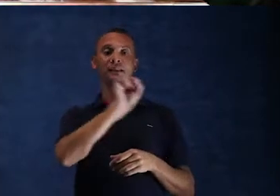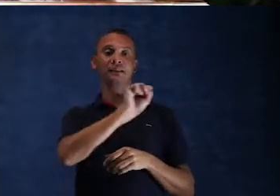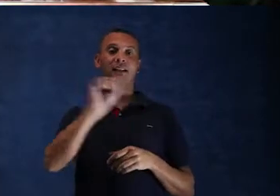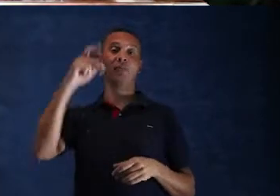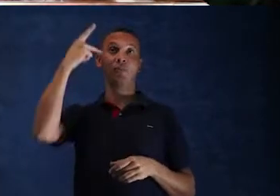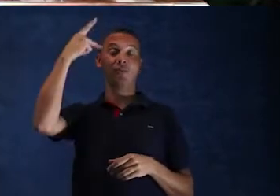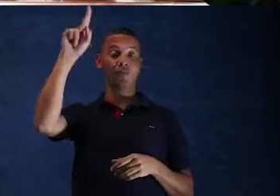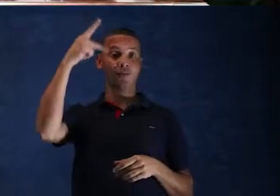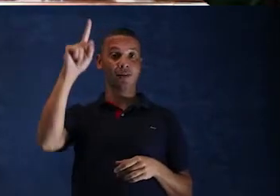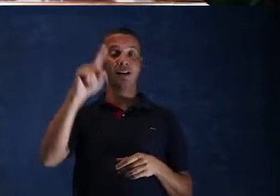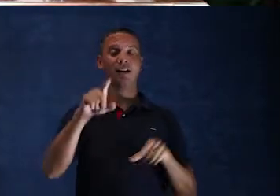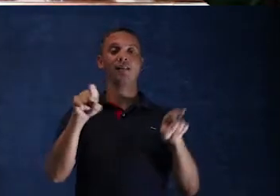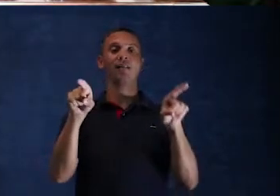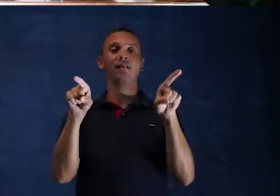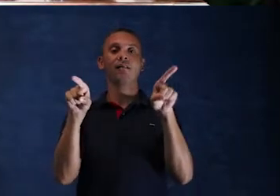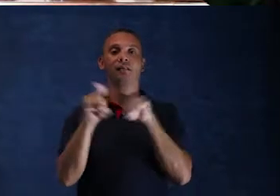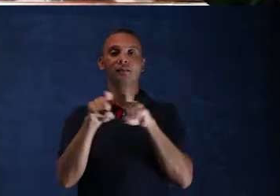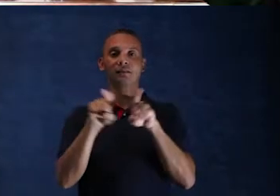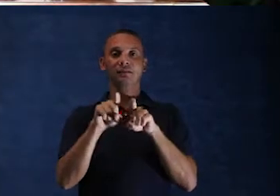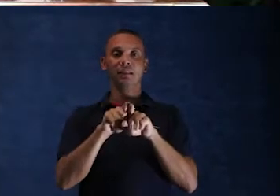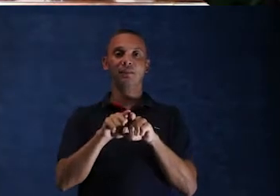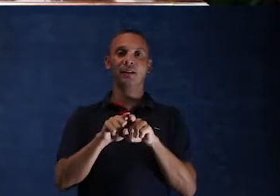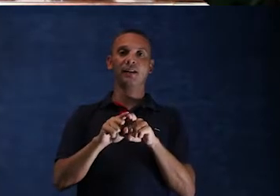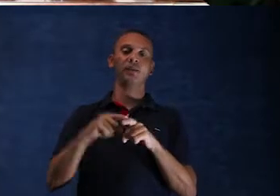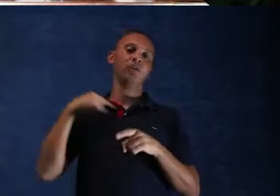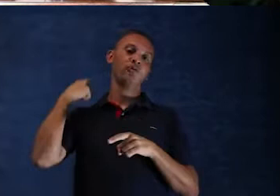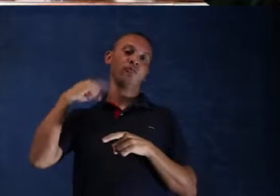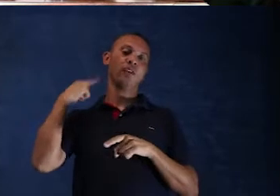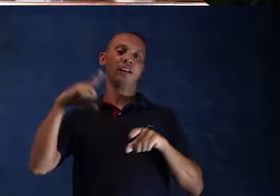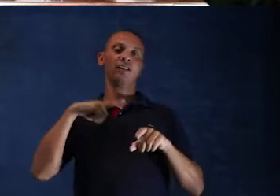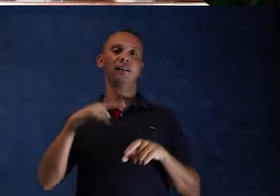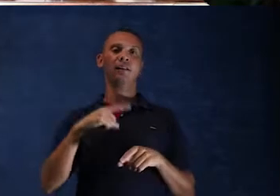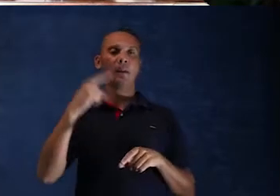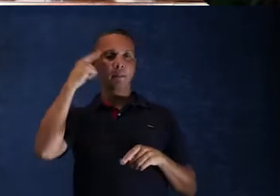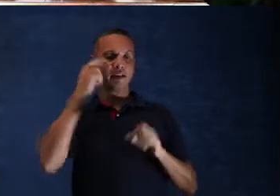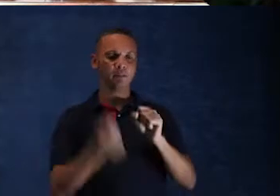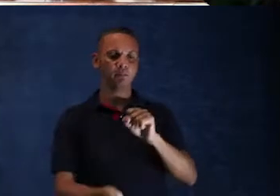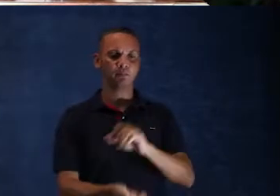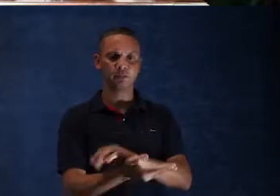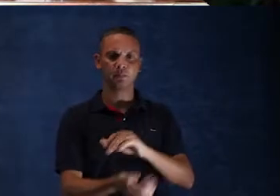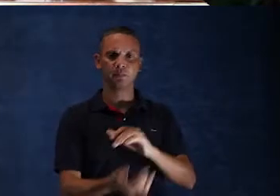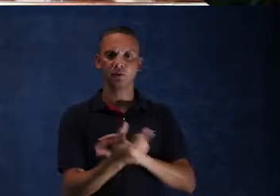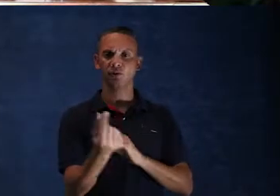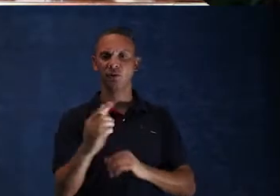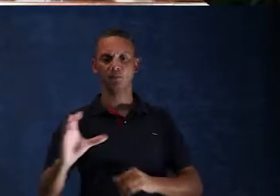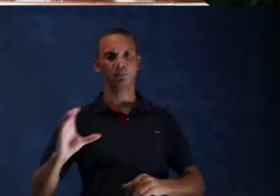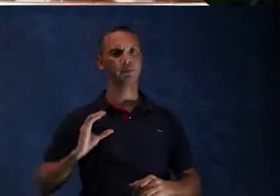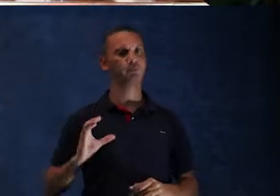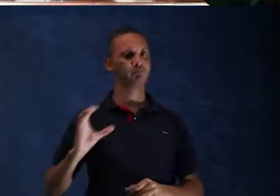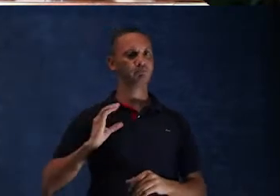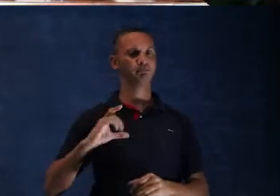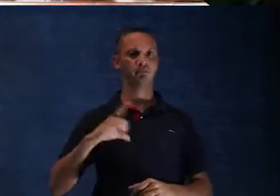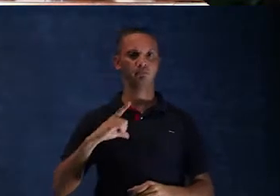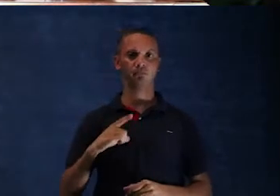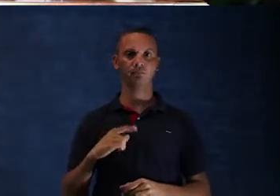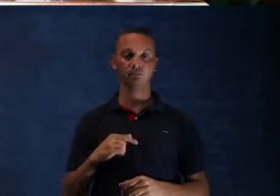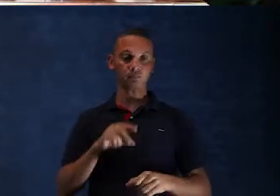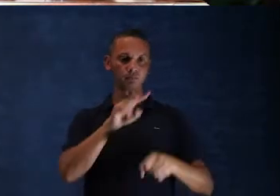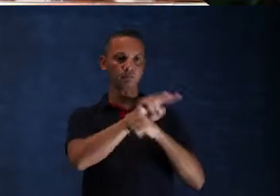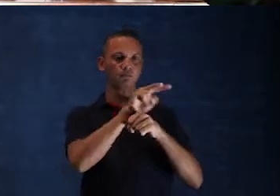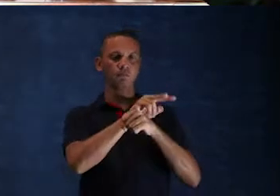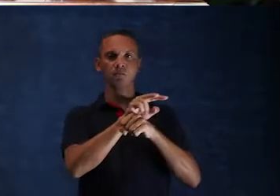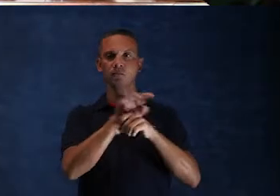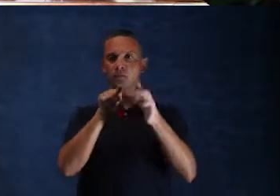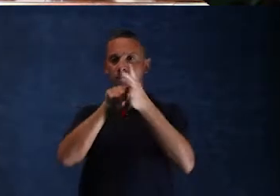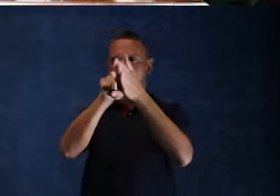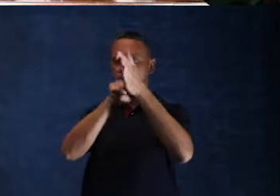magistrados, ninguém pensa em coisa que não sejam golpes para conseguir mais grana. Alírio Cobra, o detetive, possui um